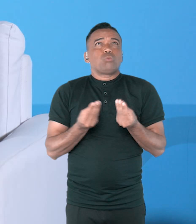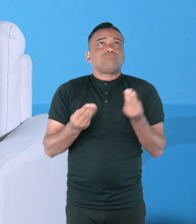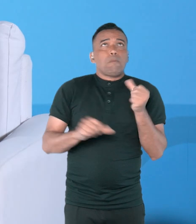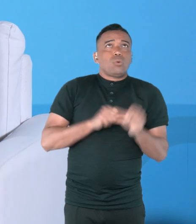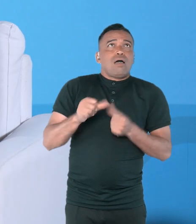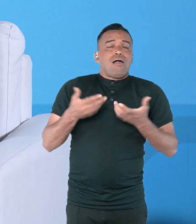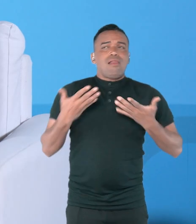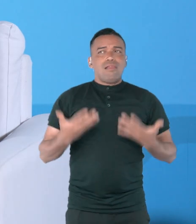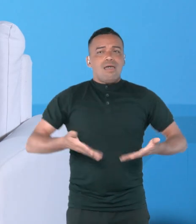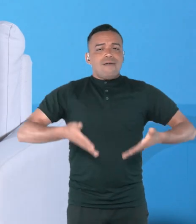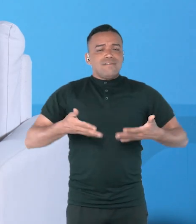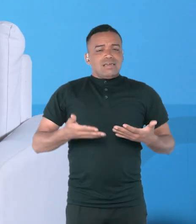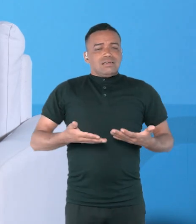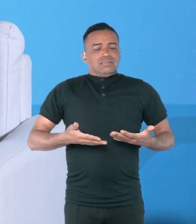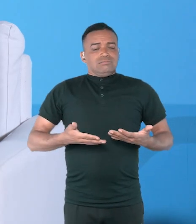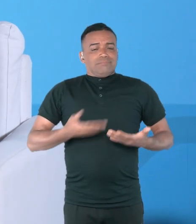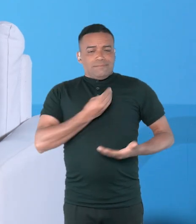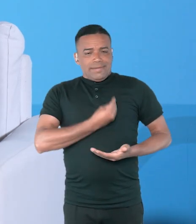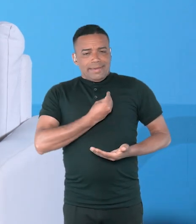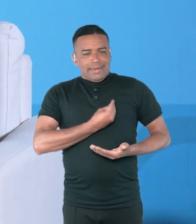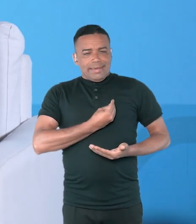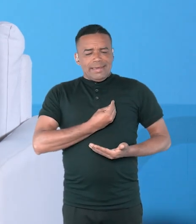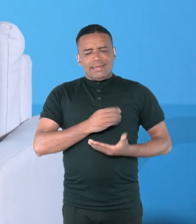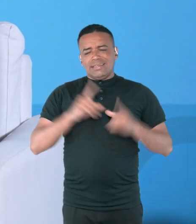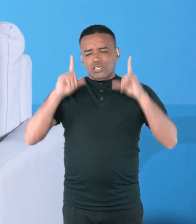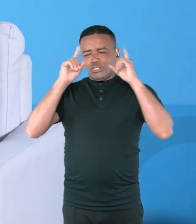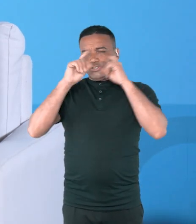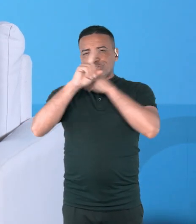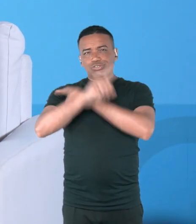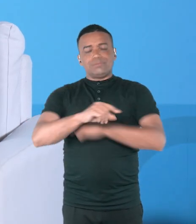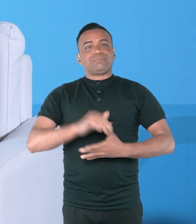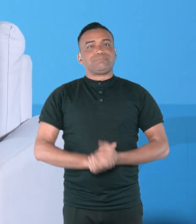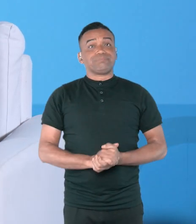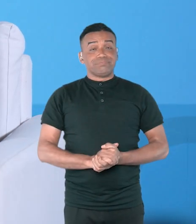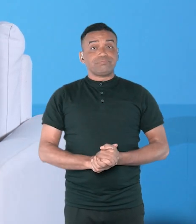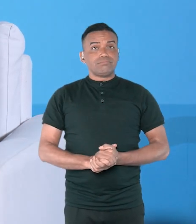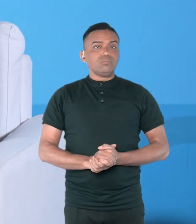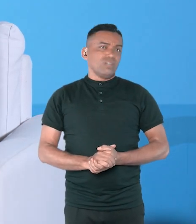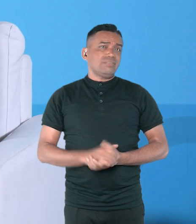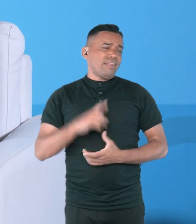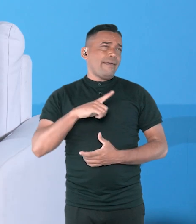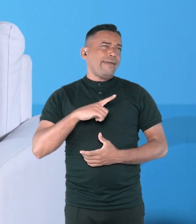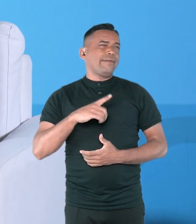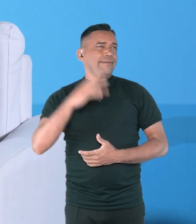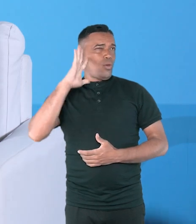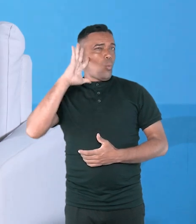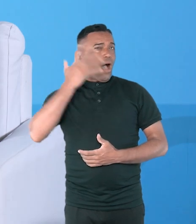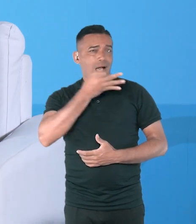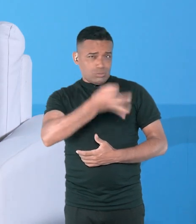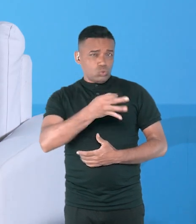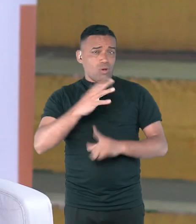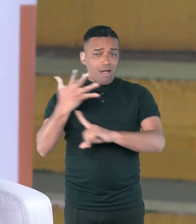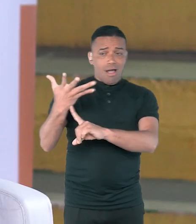com leveza da vida dura. Porque tem um negócio que eu acho que a arte é capaz,